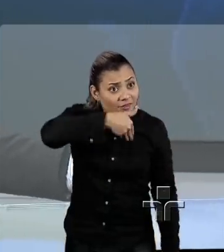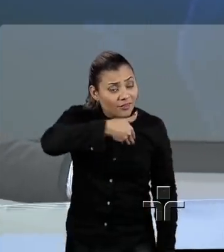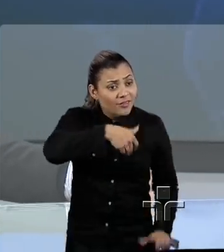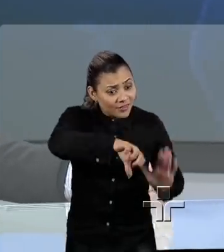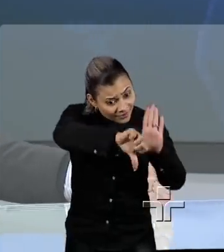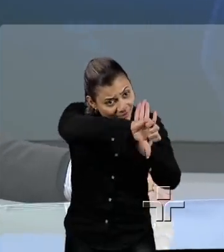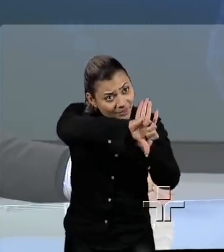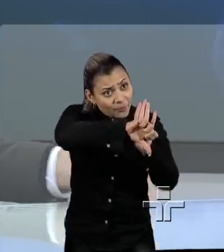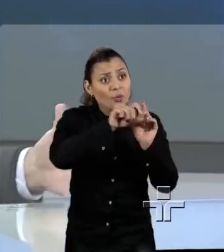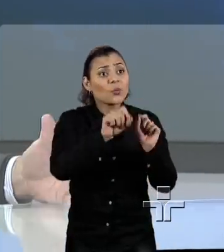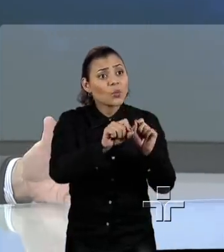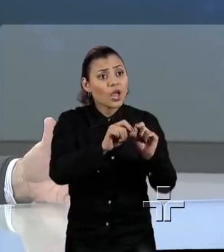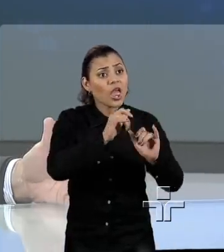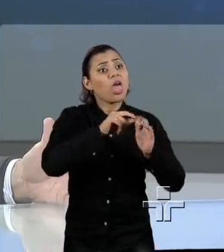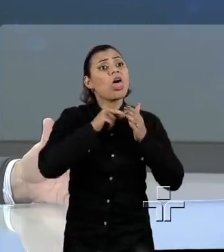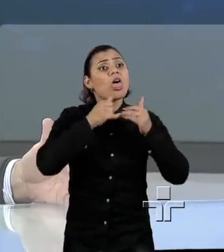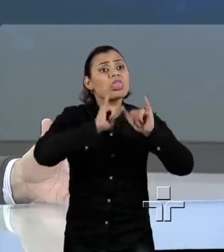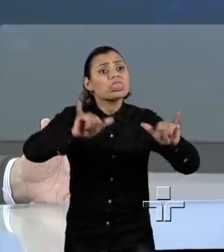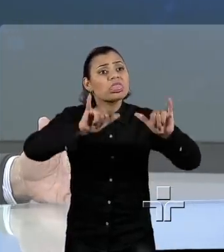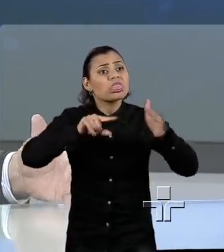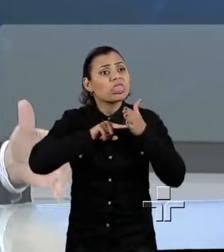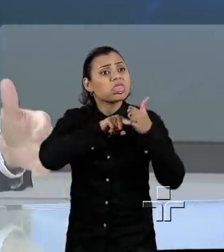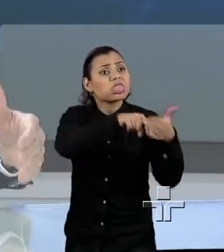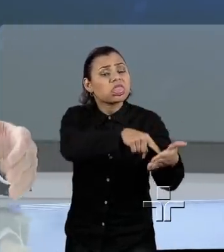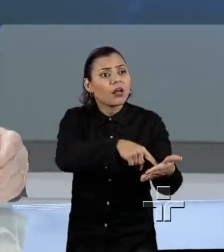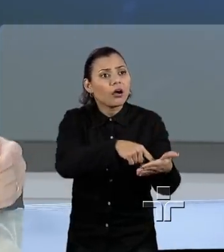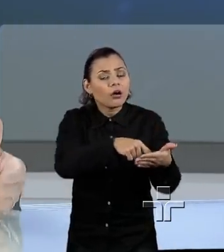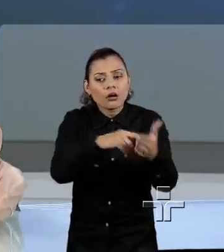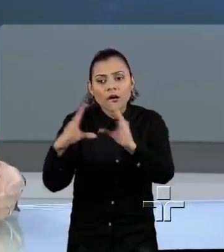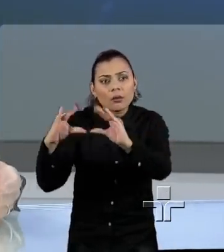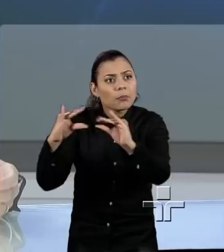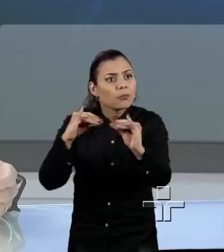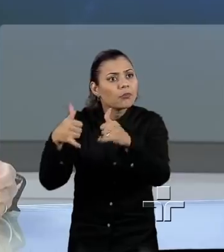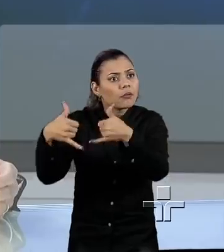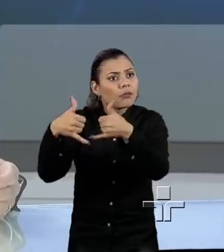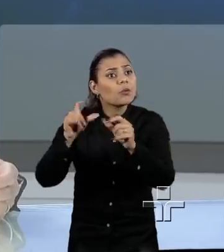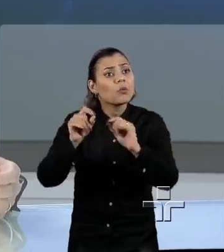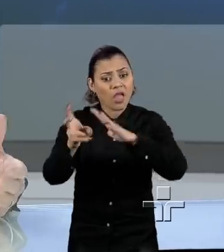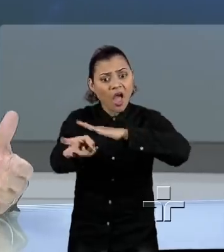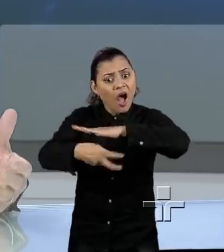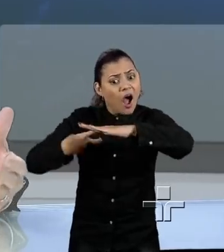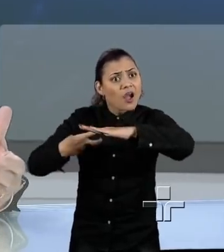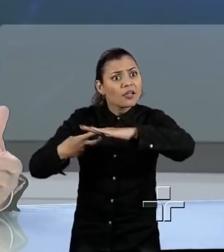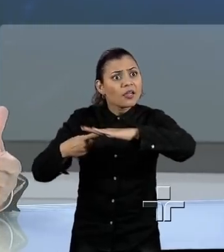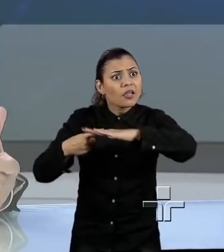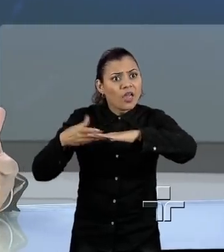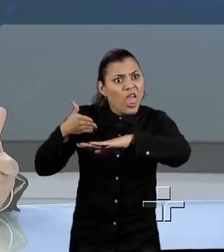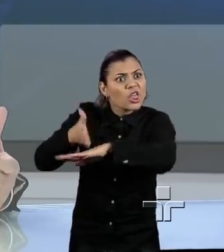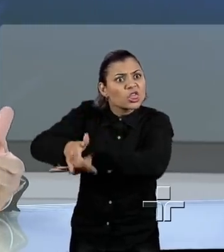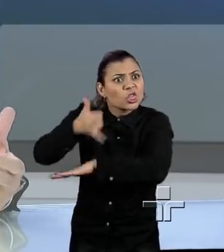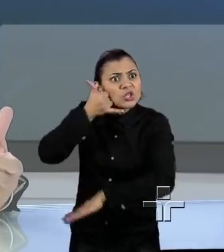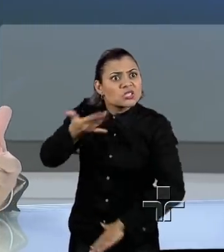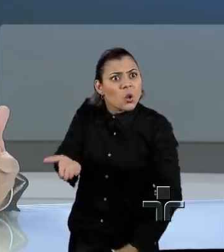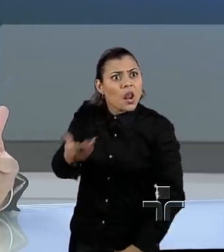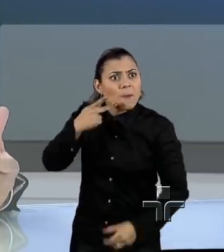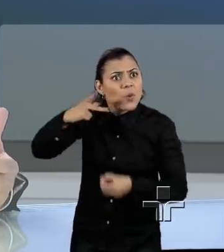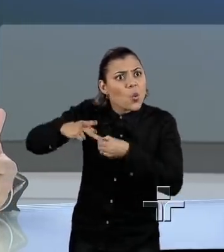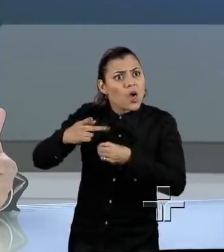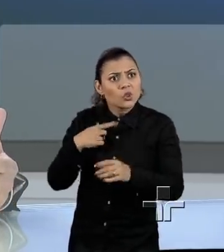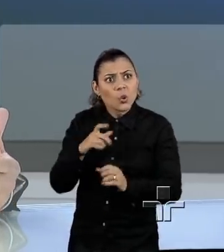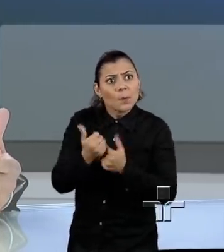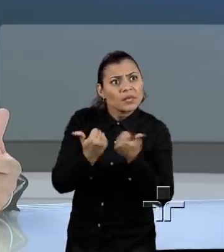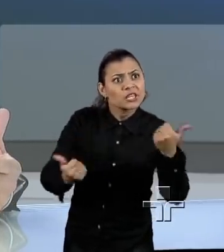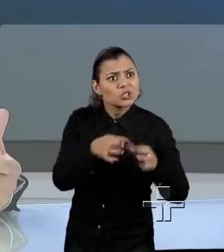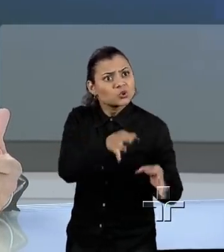para divulgar matérias e notícias que são vazadas por hackers em celulares de procuradores da República, de ministros